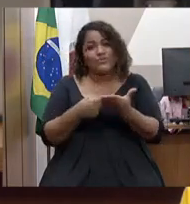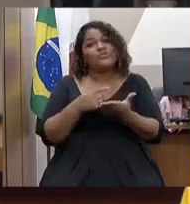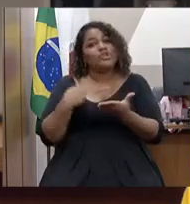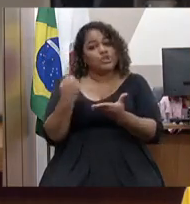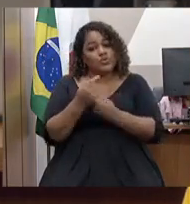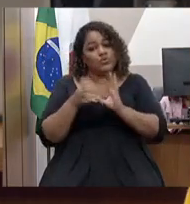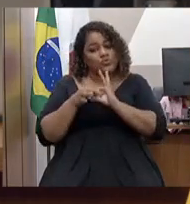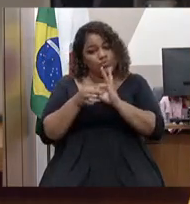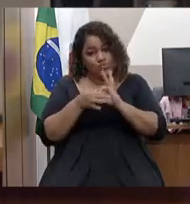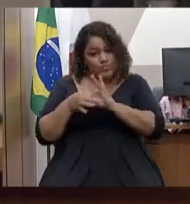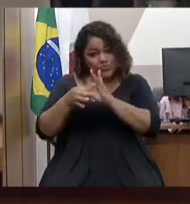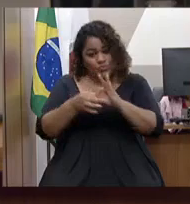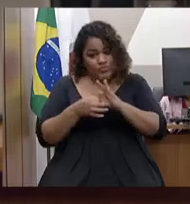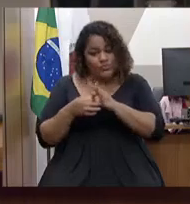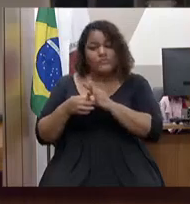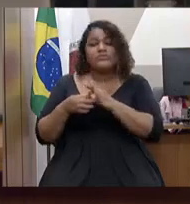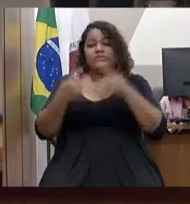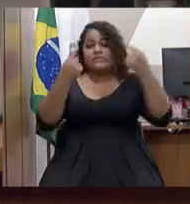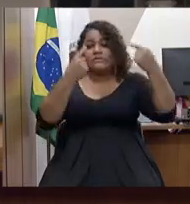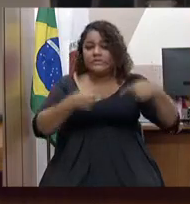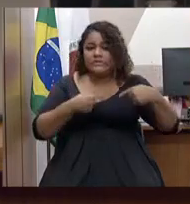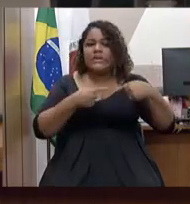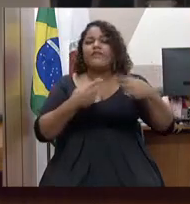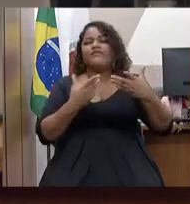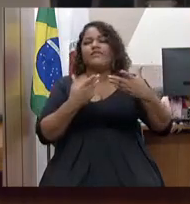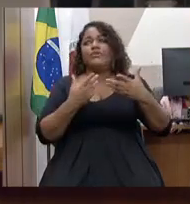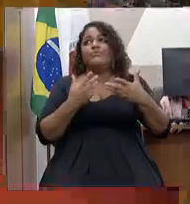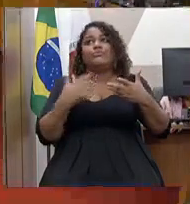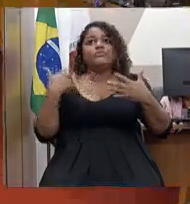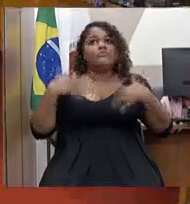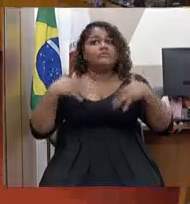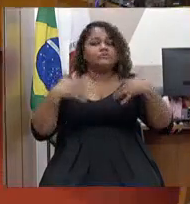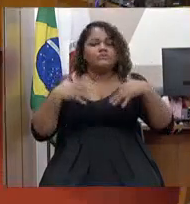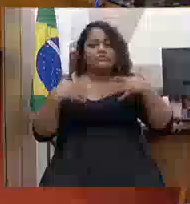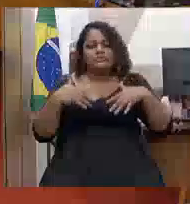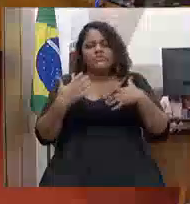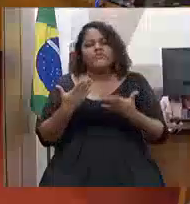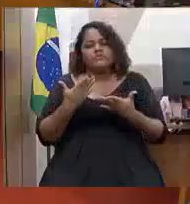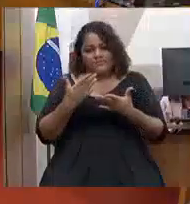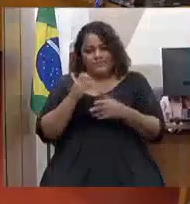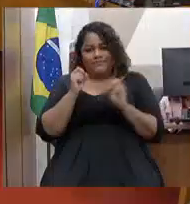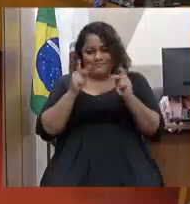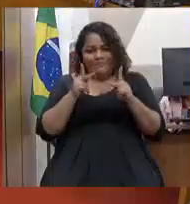desafios por esse país é muito maior do que nós imaginamos Muito obrigado